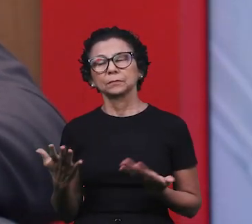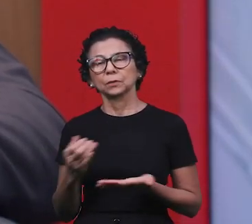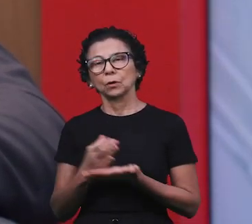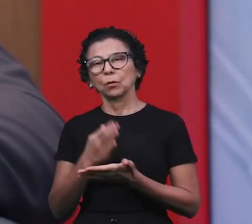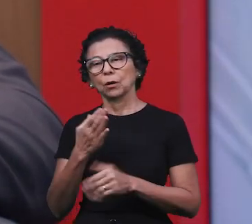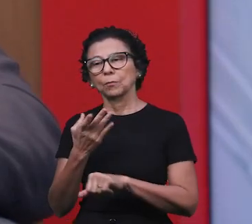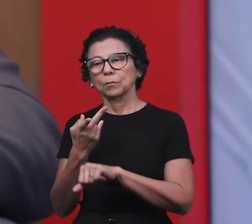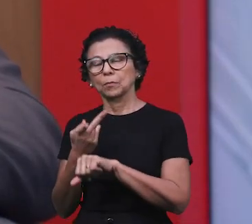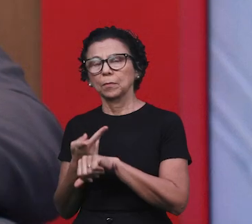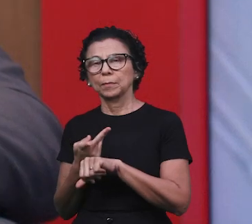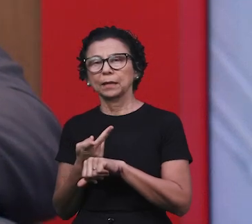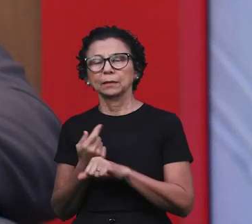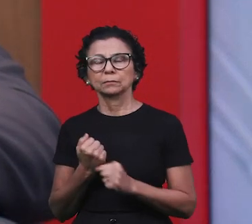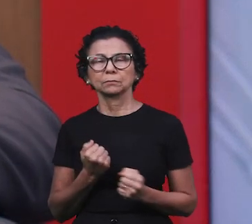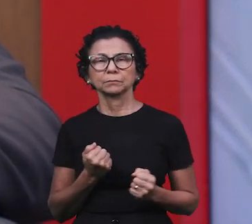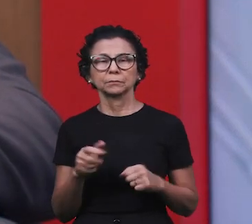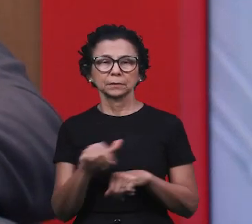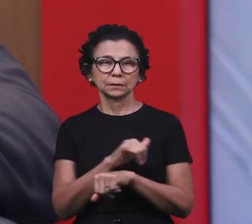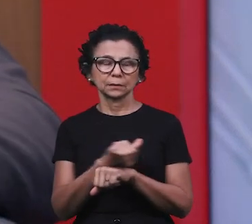de José. Tiveram que